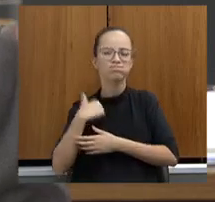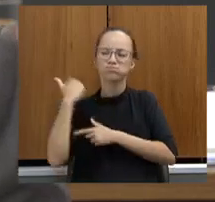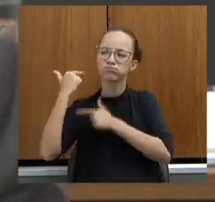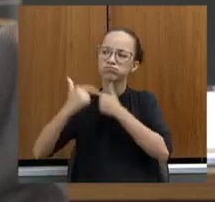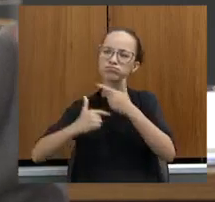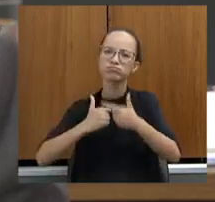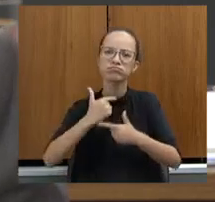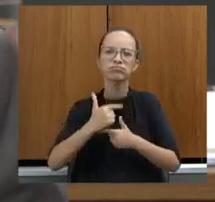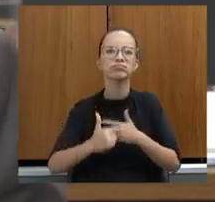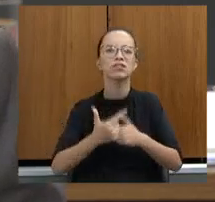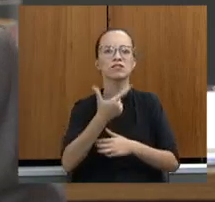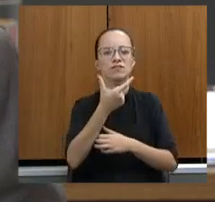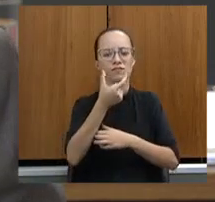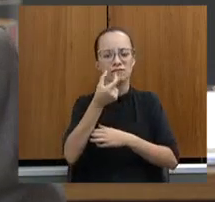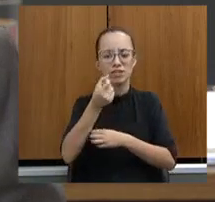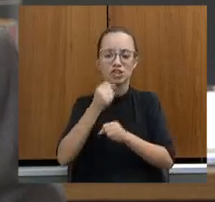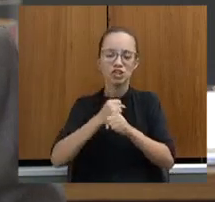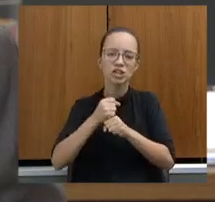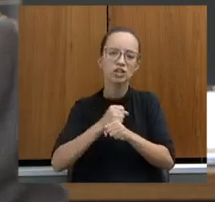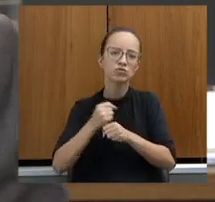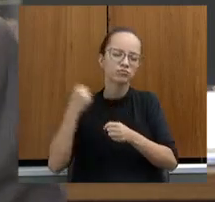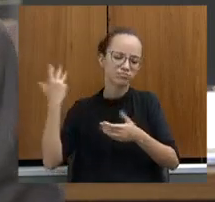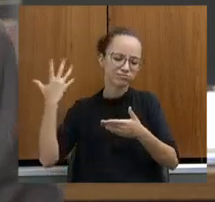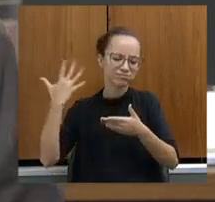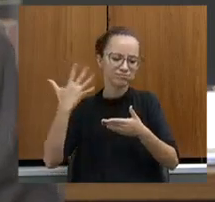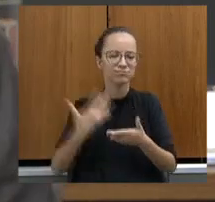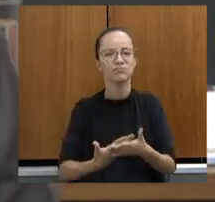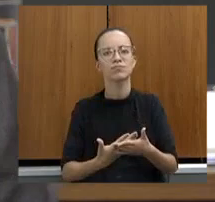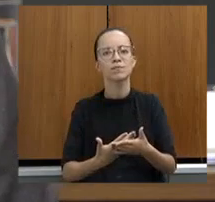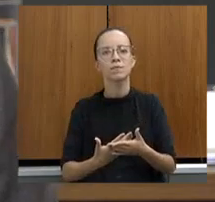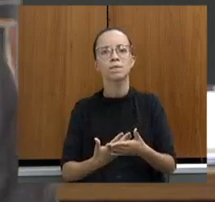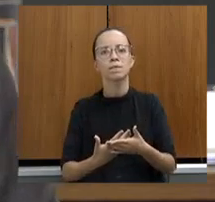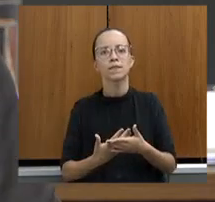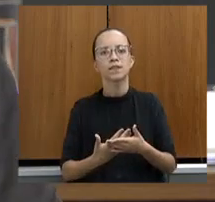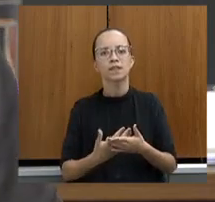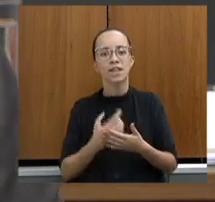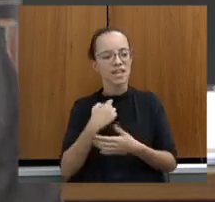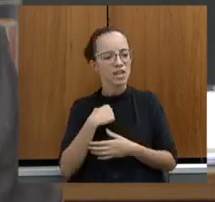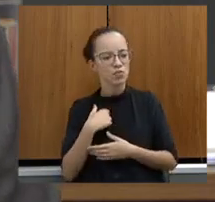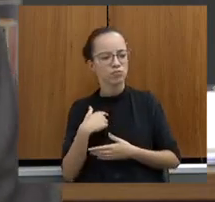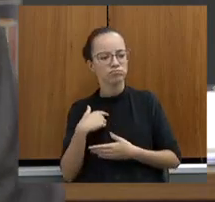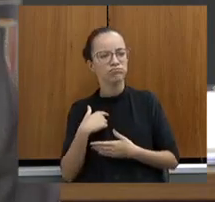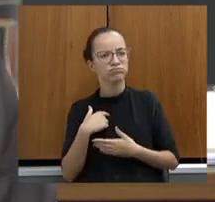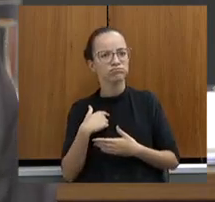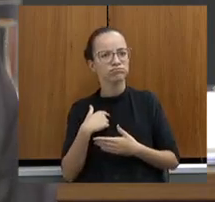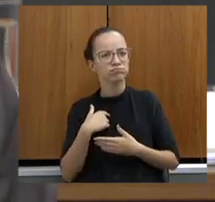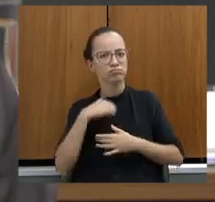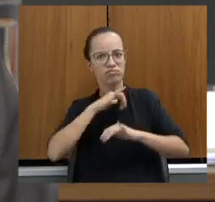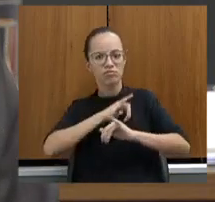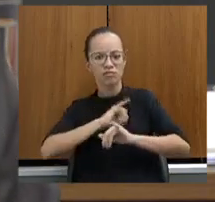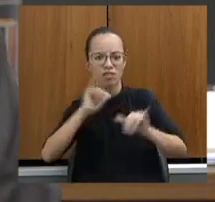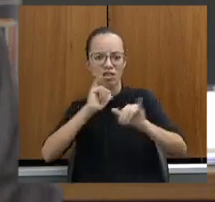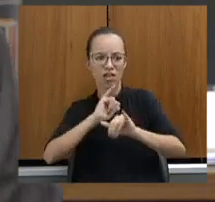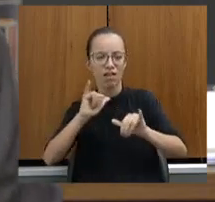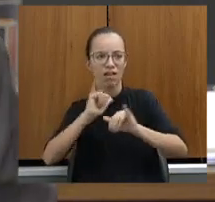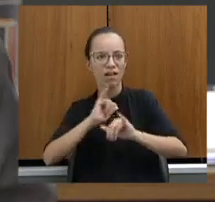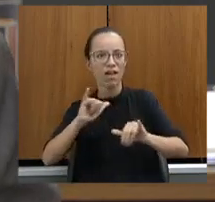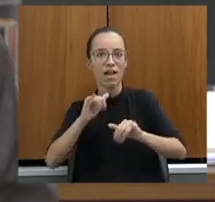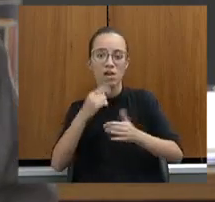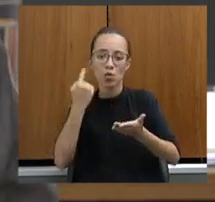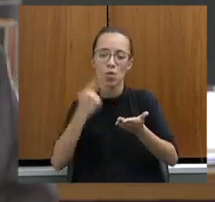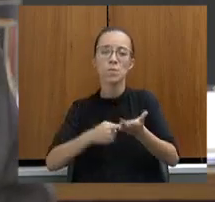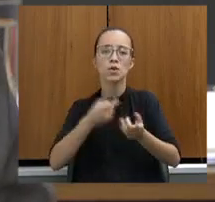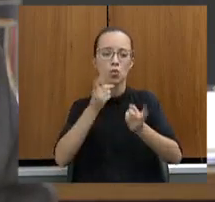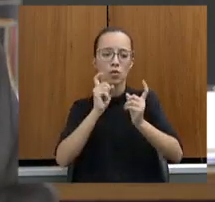24 horas nessa casa eu não faço audiência pouco para ficar atirando pedra no governo eu faço audiência